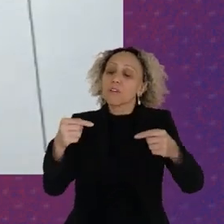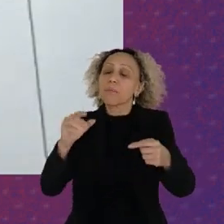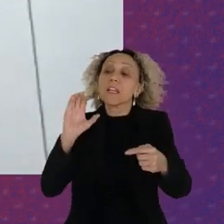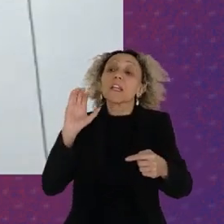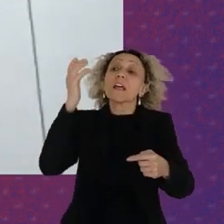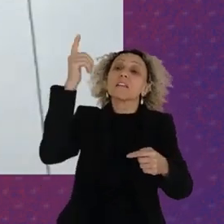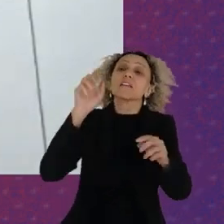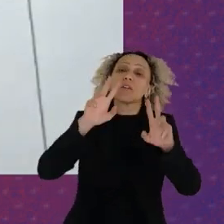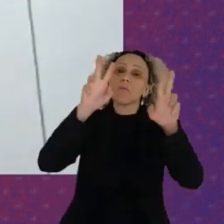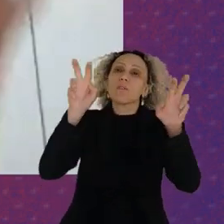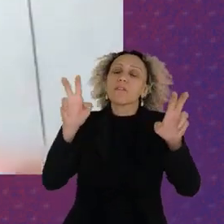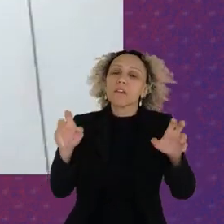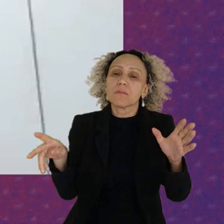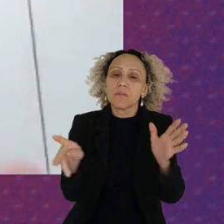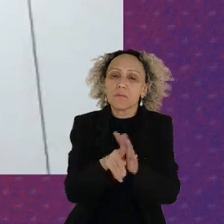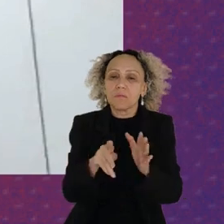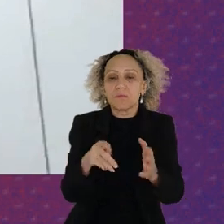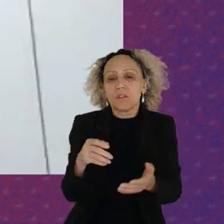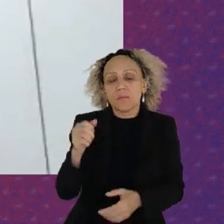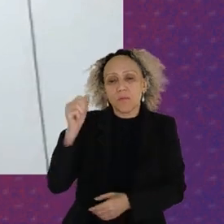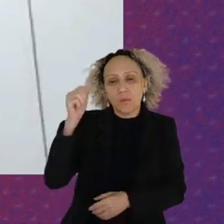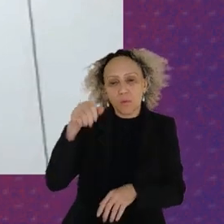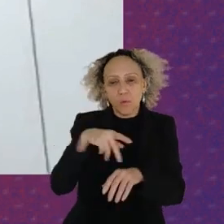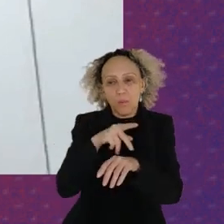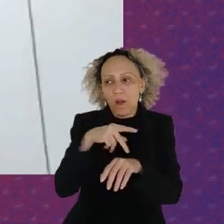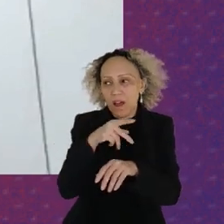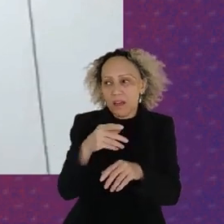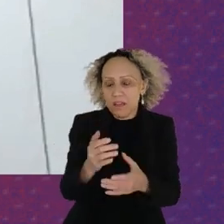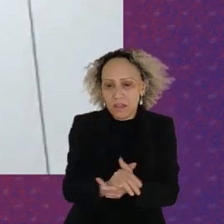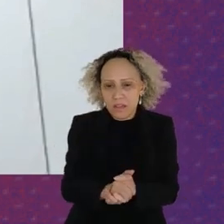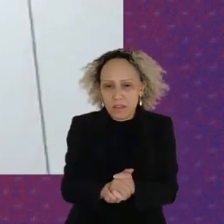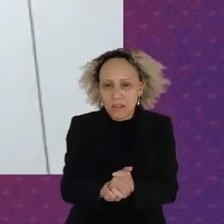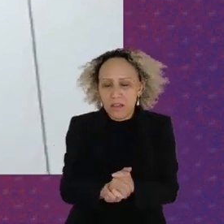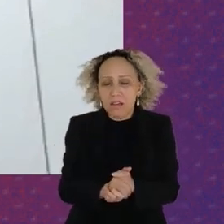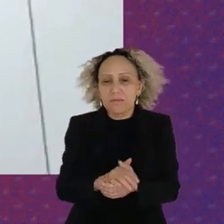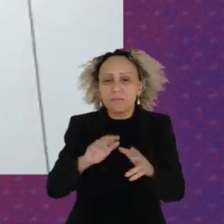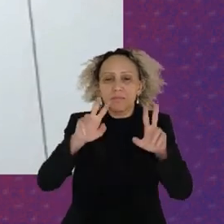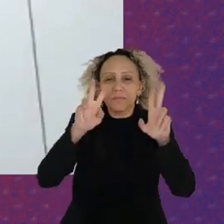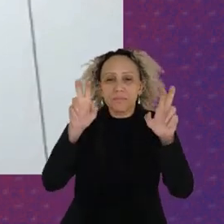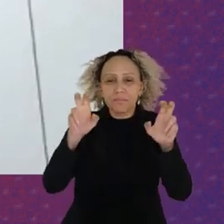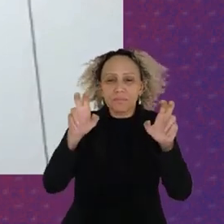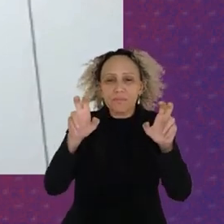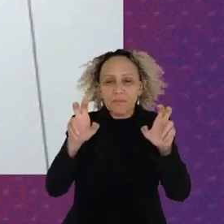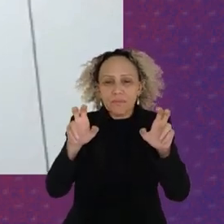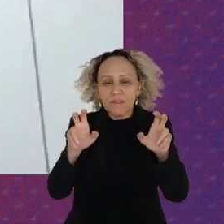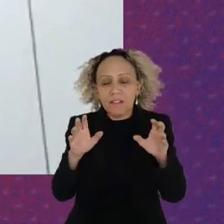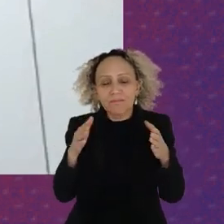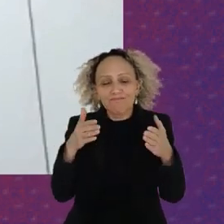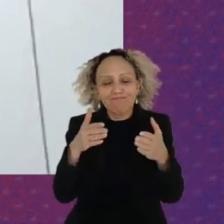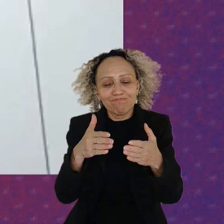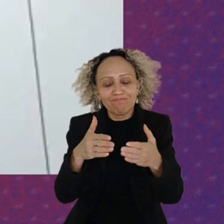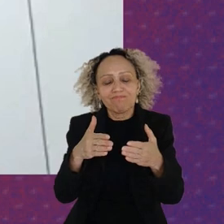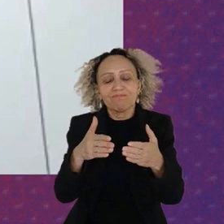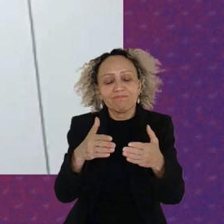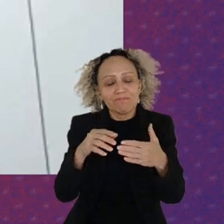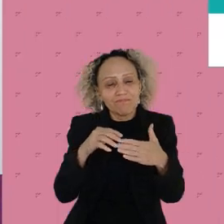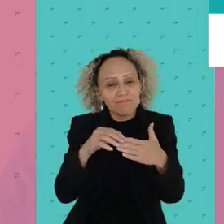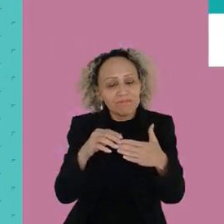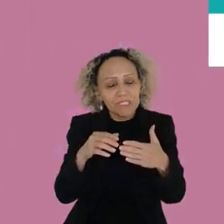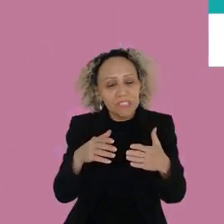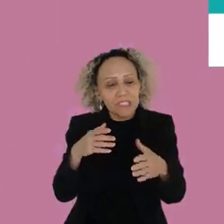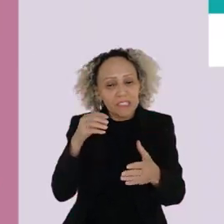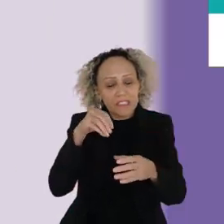temas nacionais, sobre os grandes temas que conduzem a política brasileira, que conduzem aí a vida do